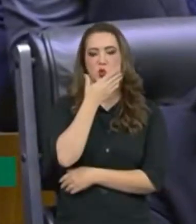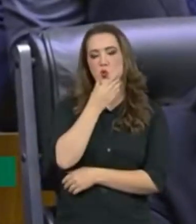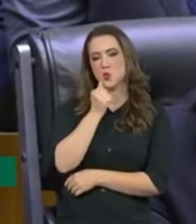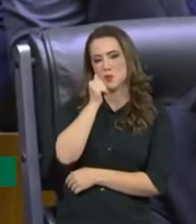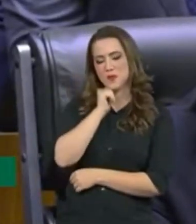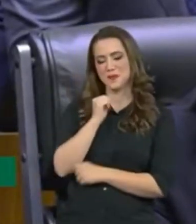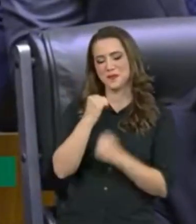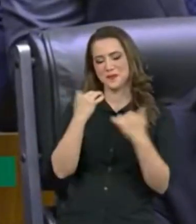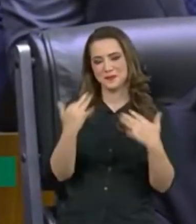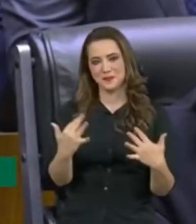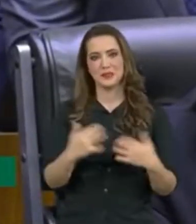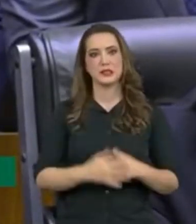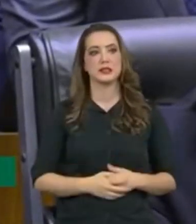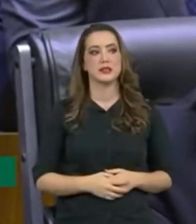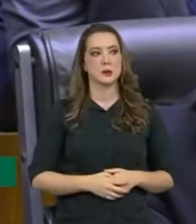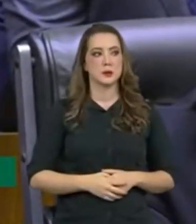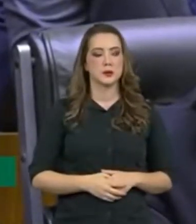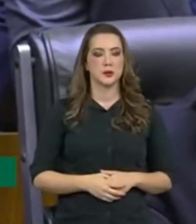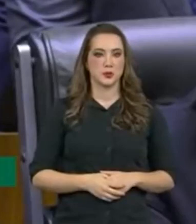senhores,